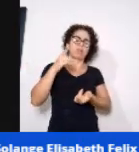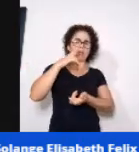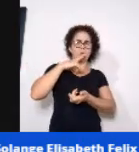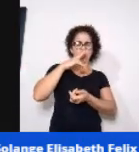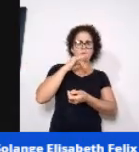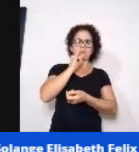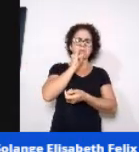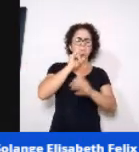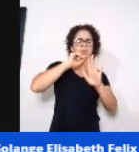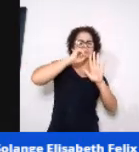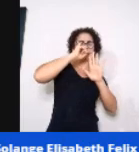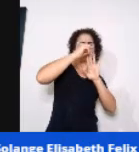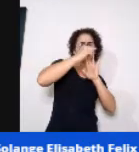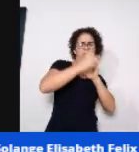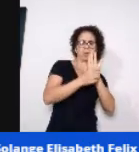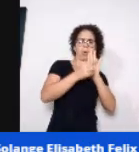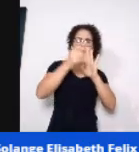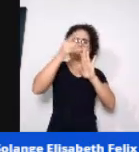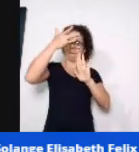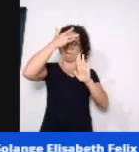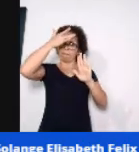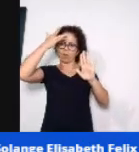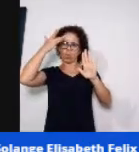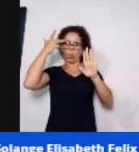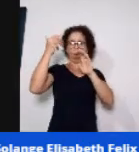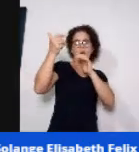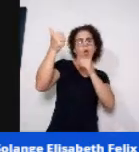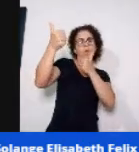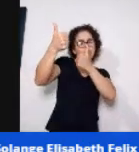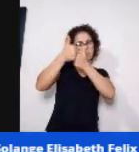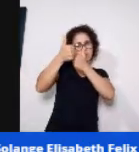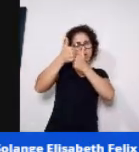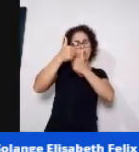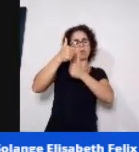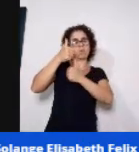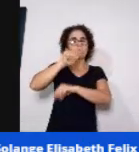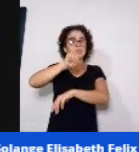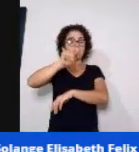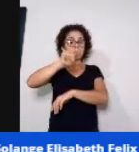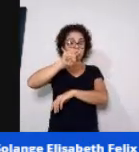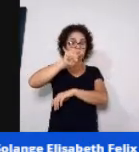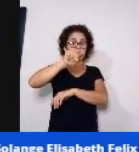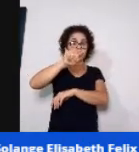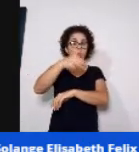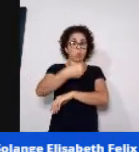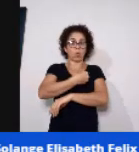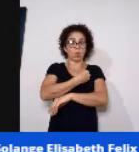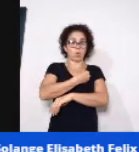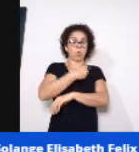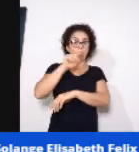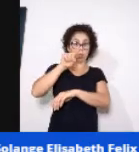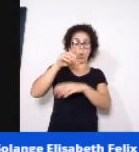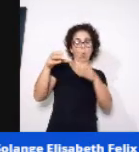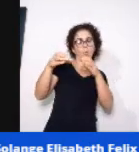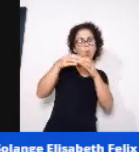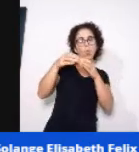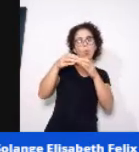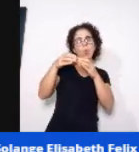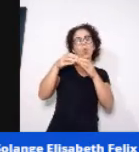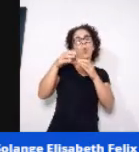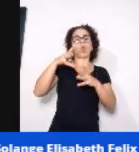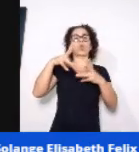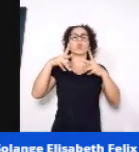em 5 pessoas mais próximas de você na sua vida. Você é o conjunto de todas elas. Cuidado com quem